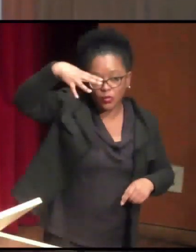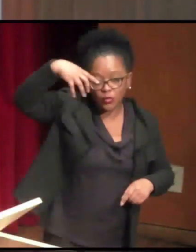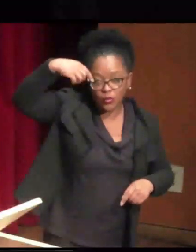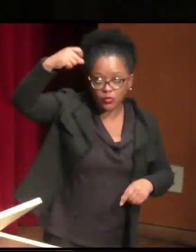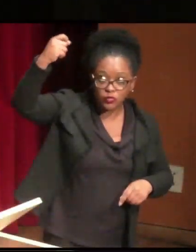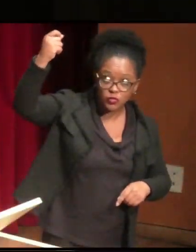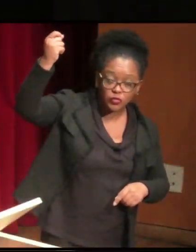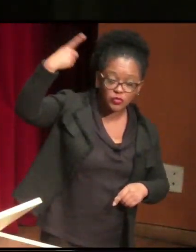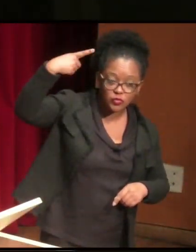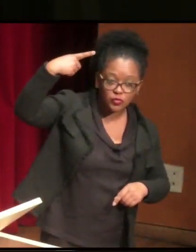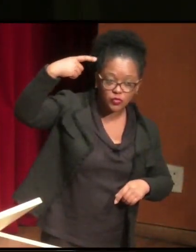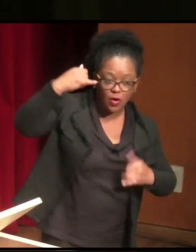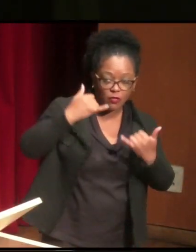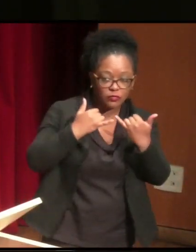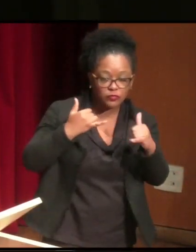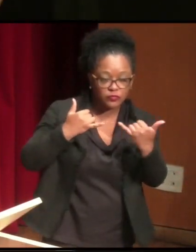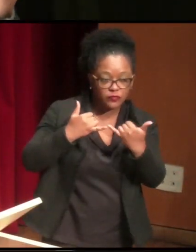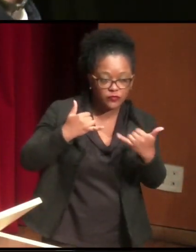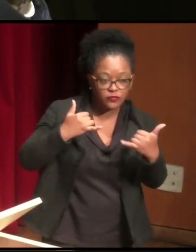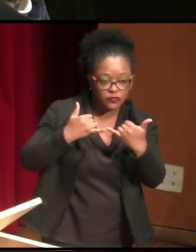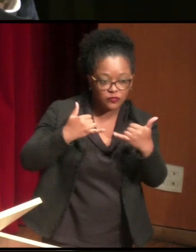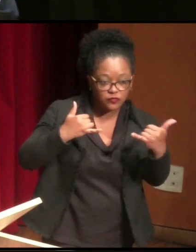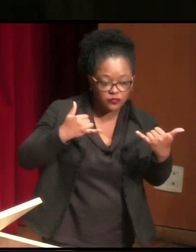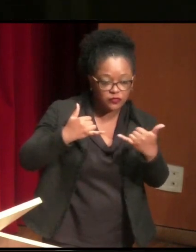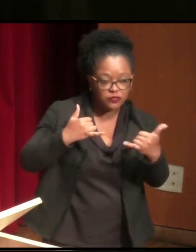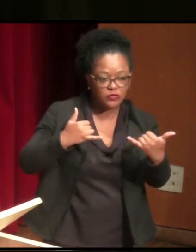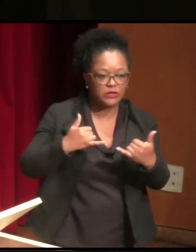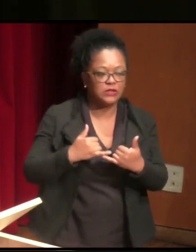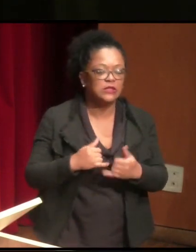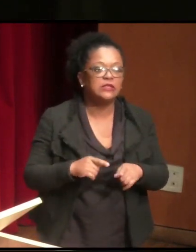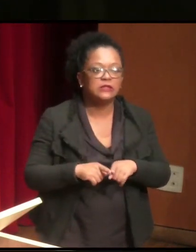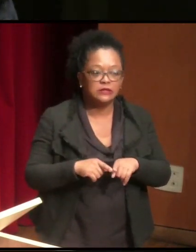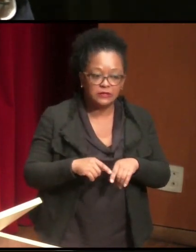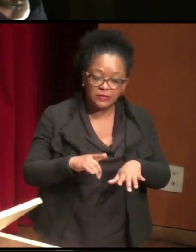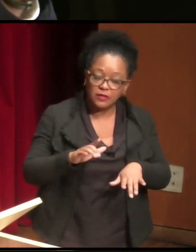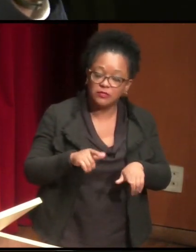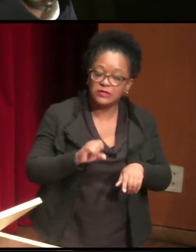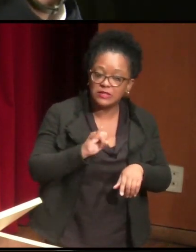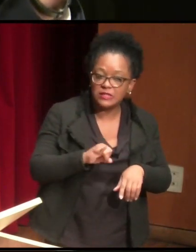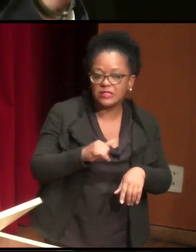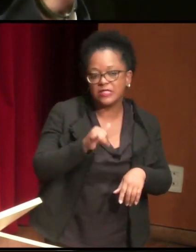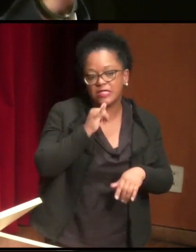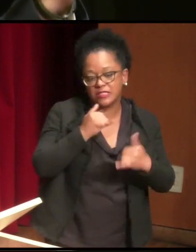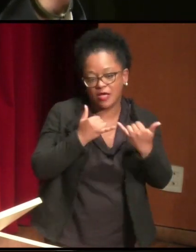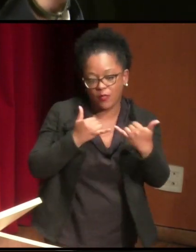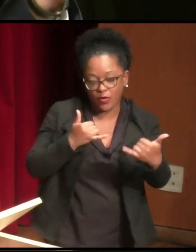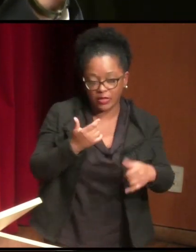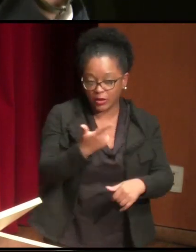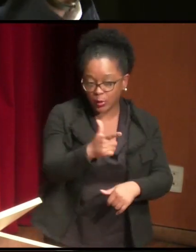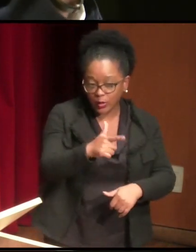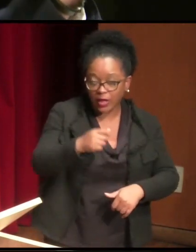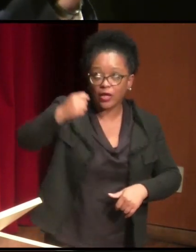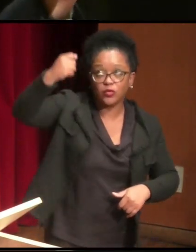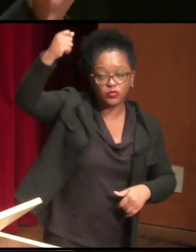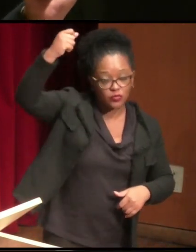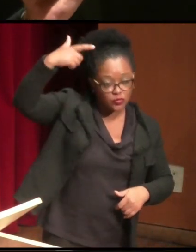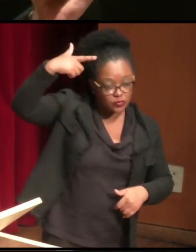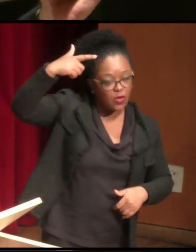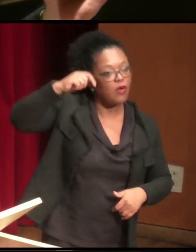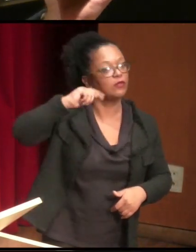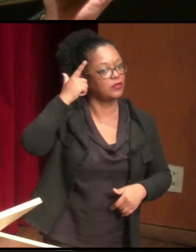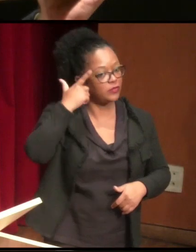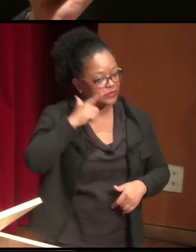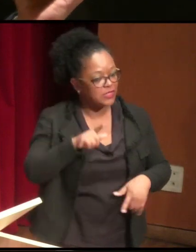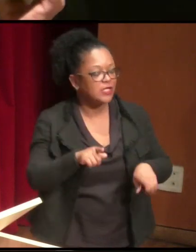ir para lugares distantes, remotos, que não tem energia. Então, ele é o maior, é o Novo Testamento, e